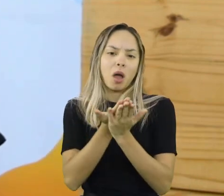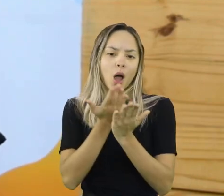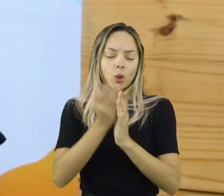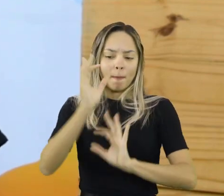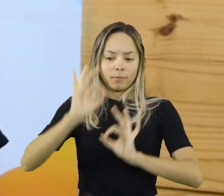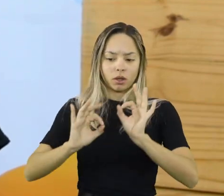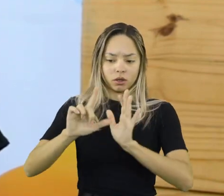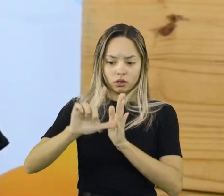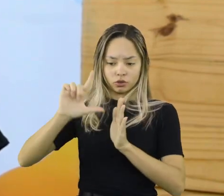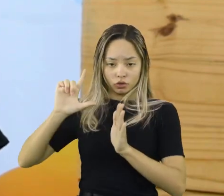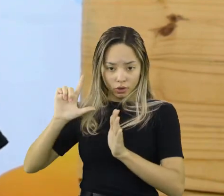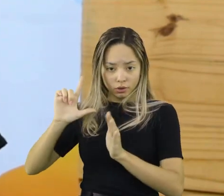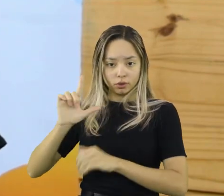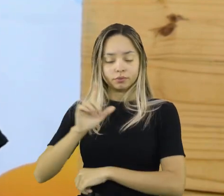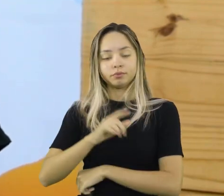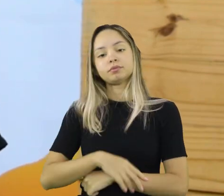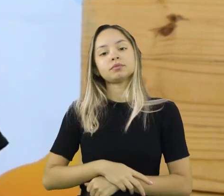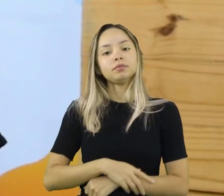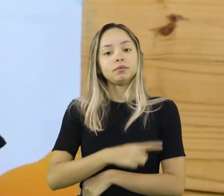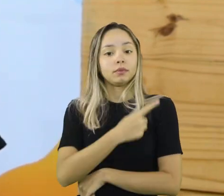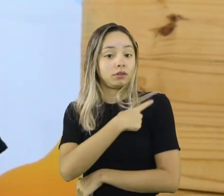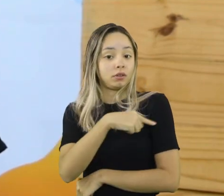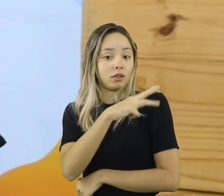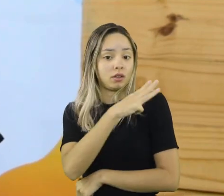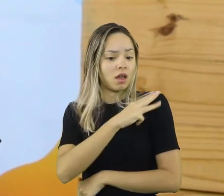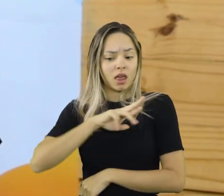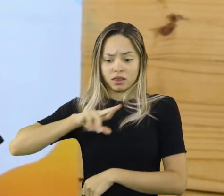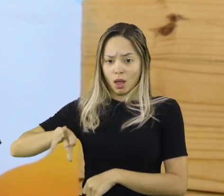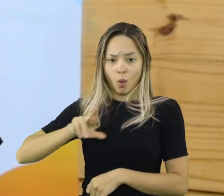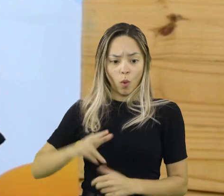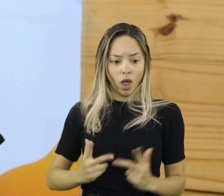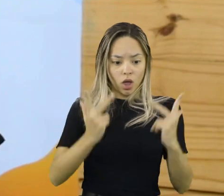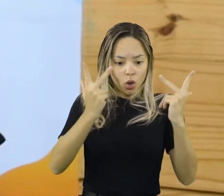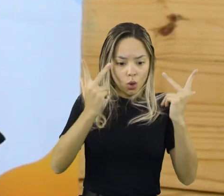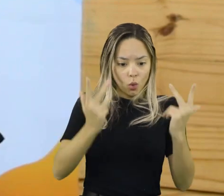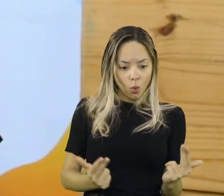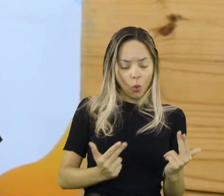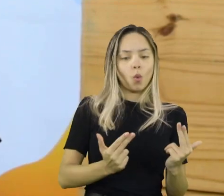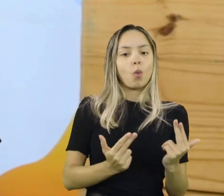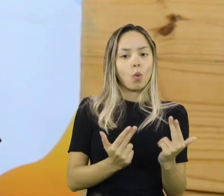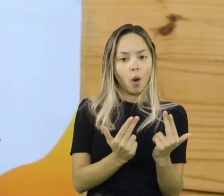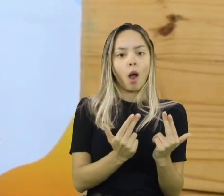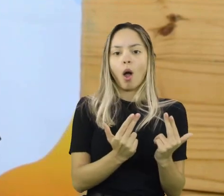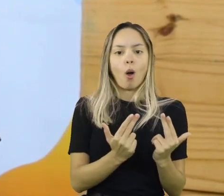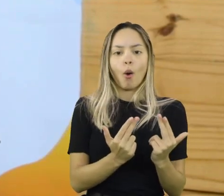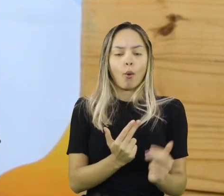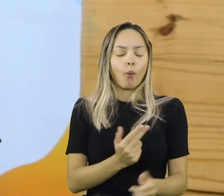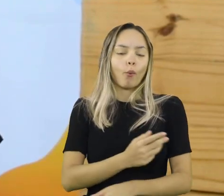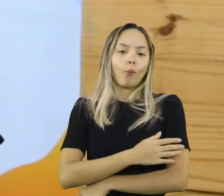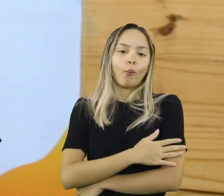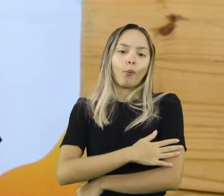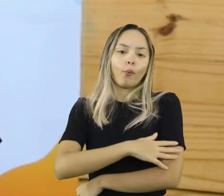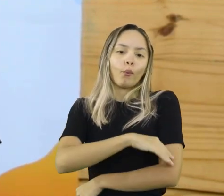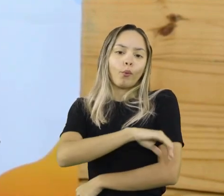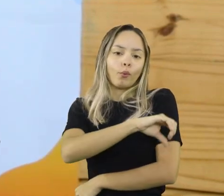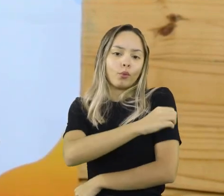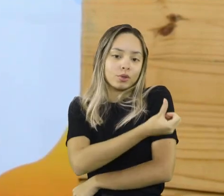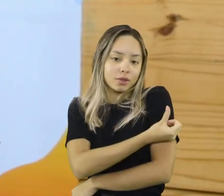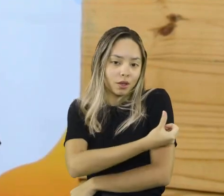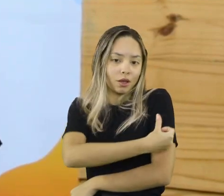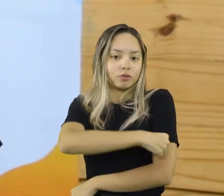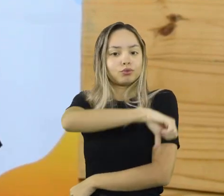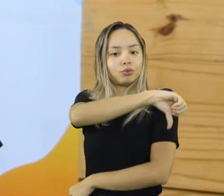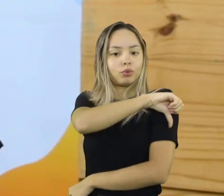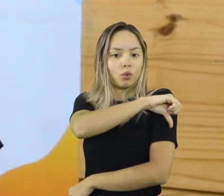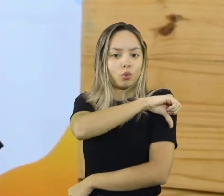o ensino fundamental, anos finais, não vai ser a mesma aula para o ensino médio. Então, ainda que o professor seja da